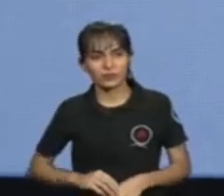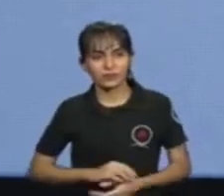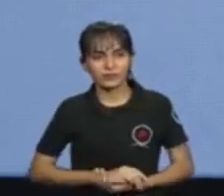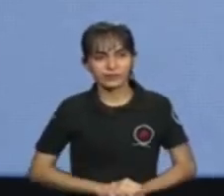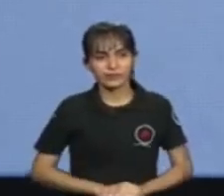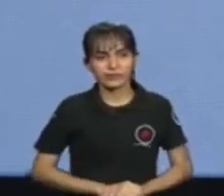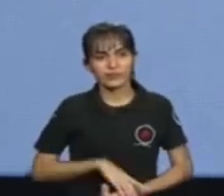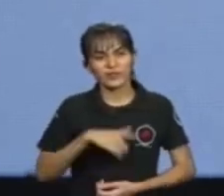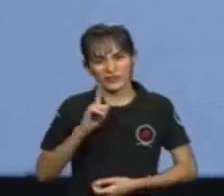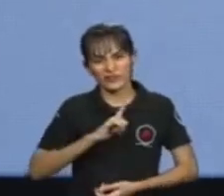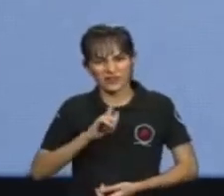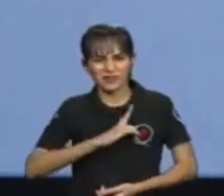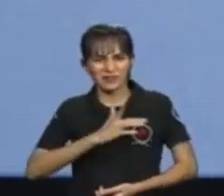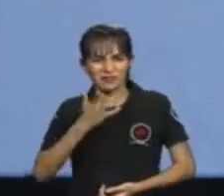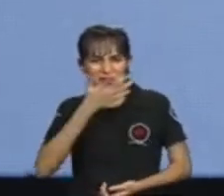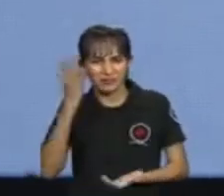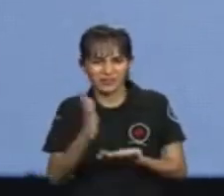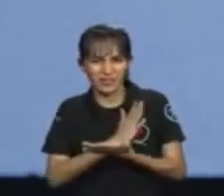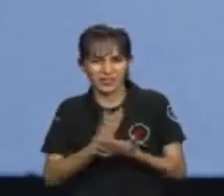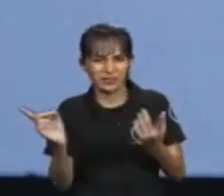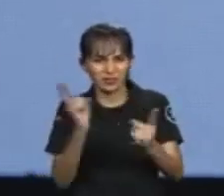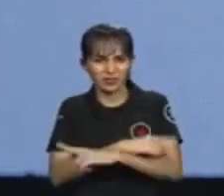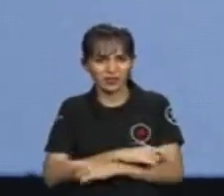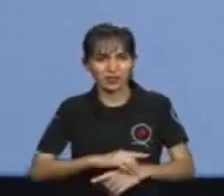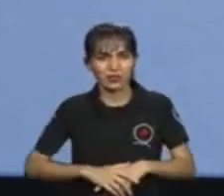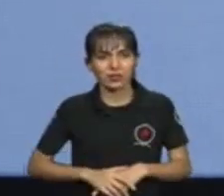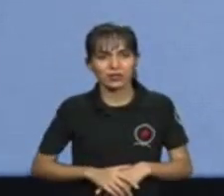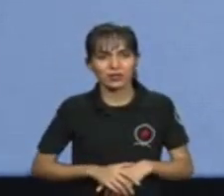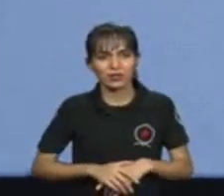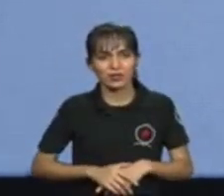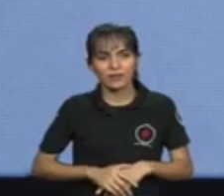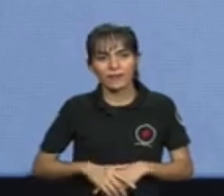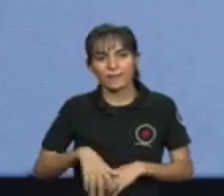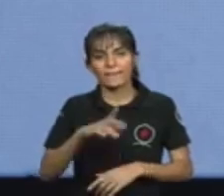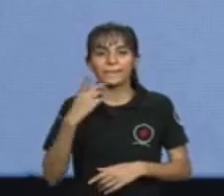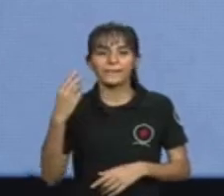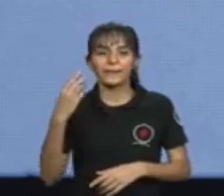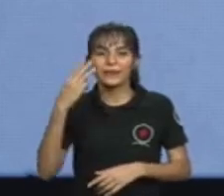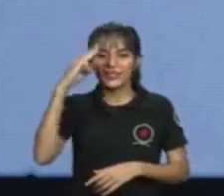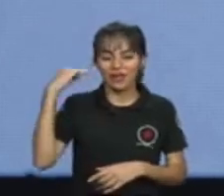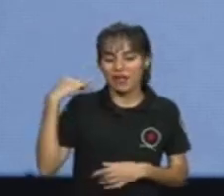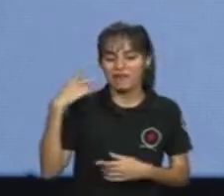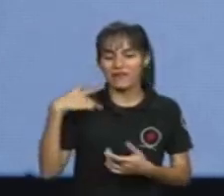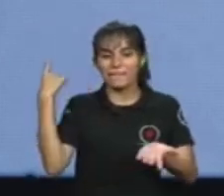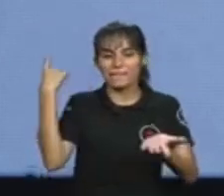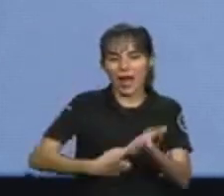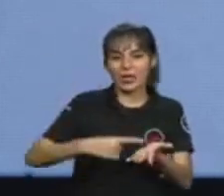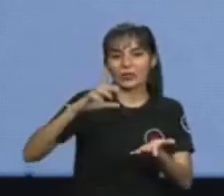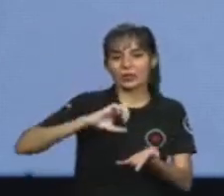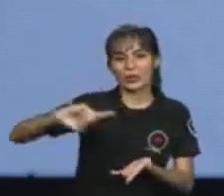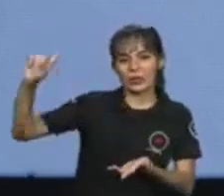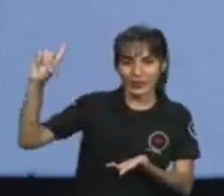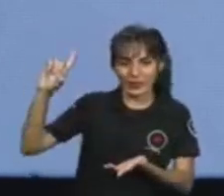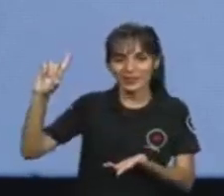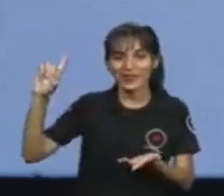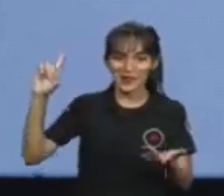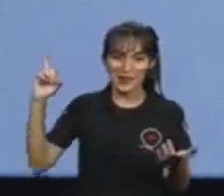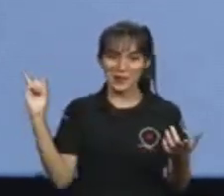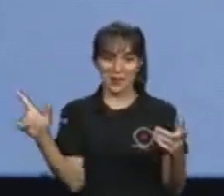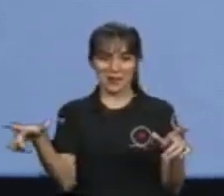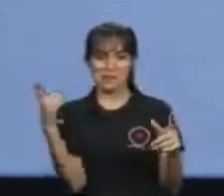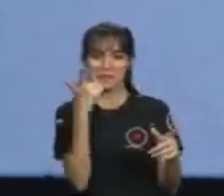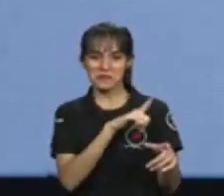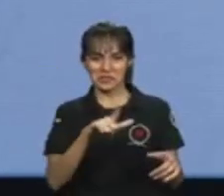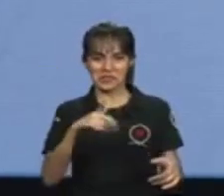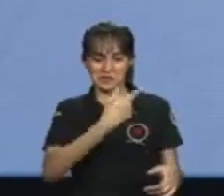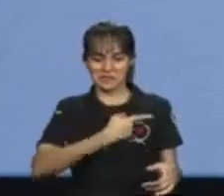minha fala. Ele falou, Michele, faz pacto com Deus para estar no poder. Glória a Deus que eu fiz o pacto com Deus, né?